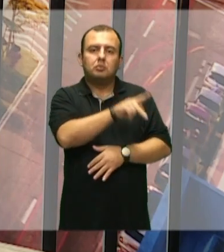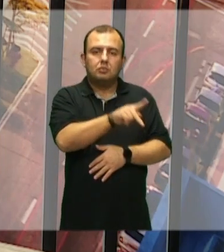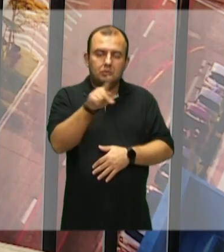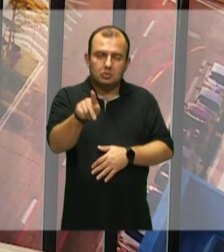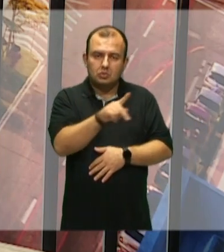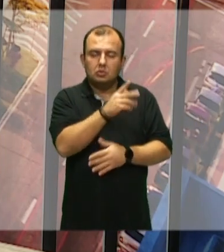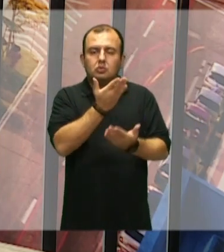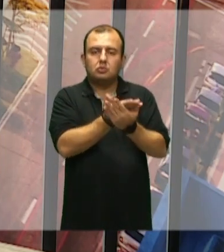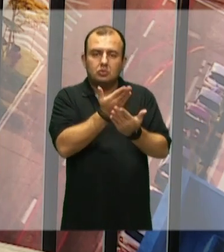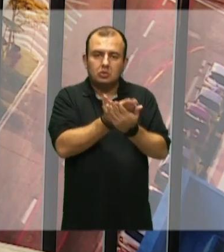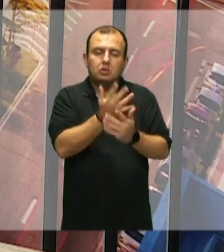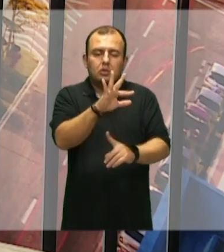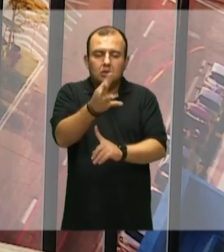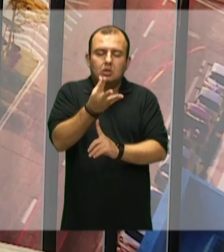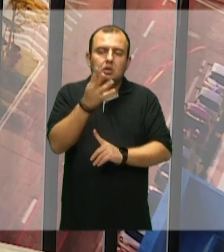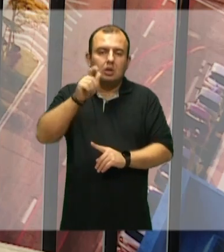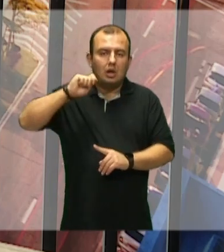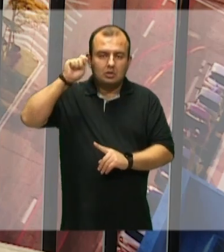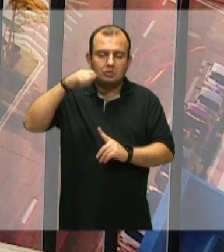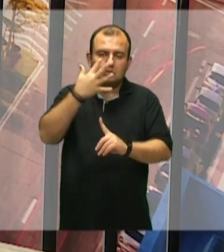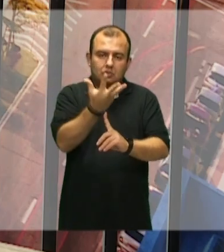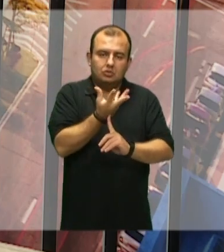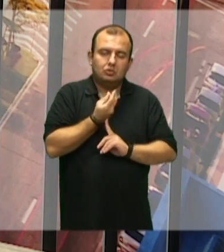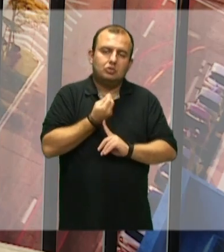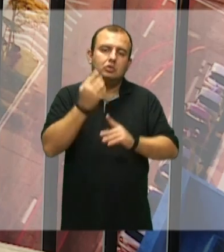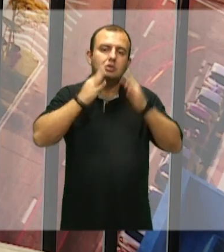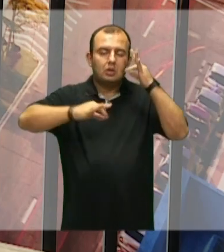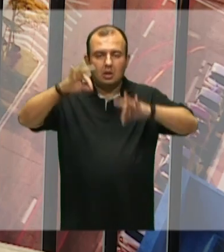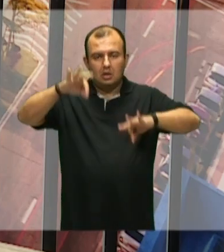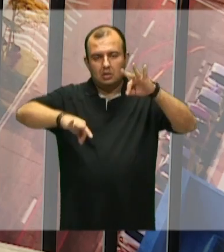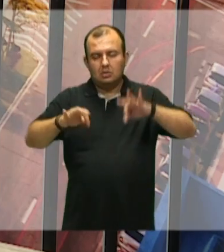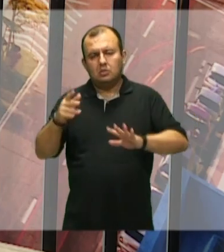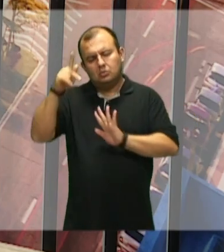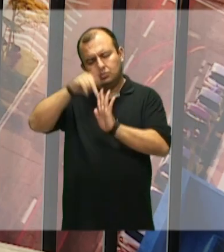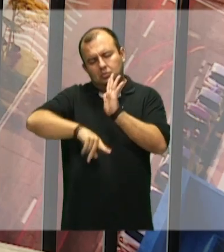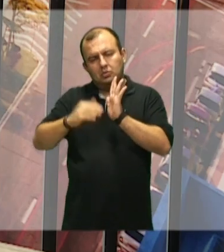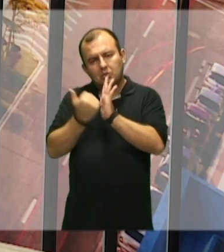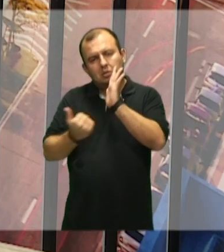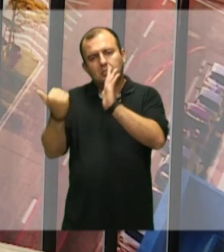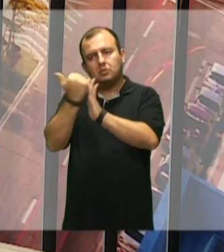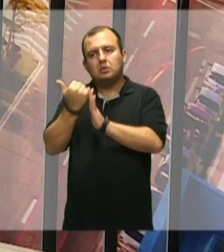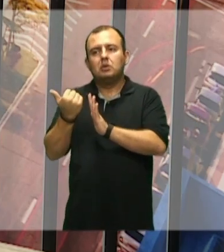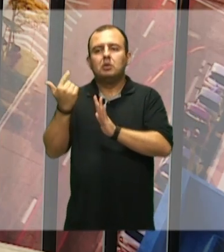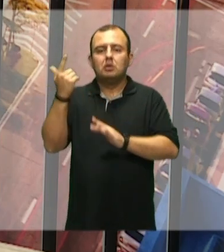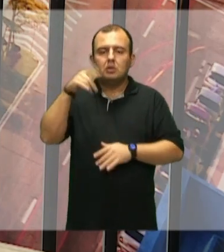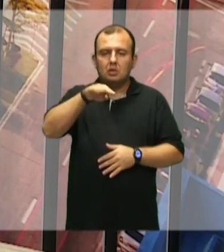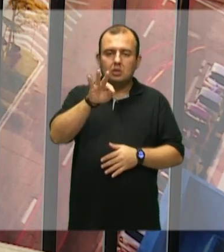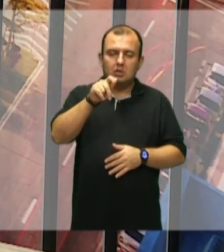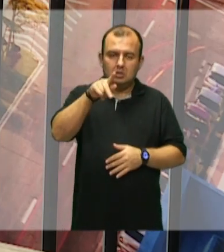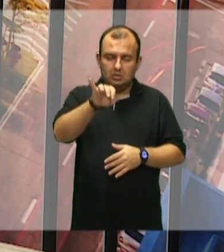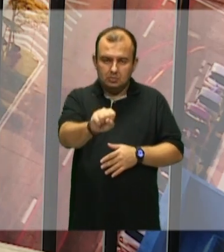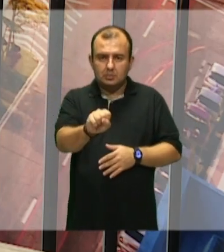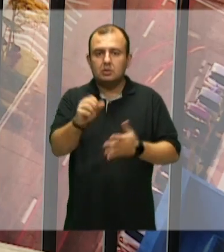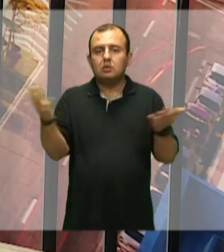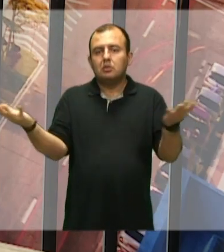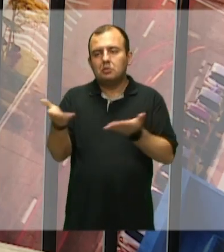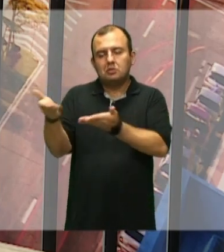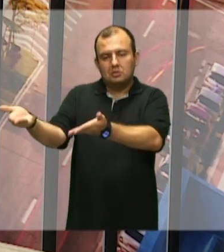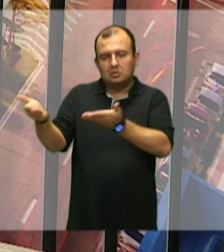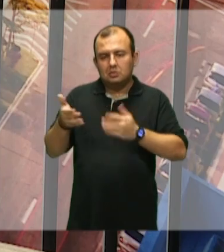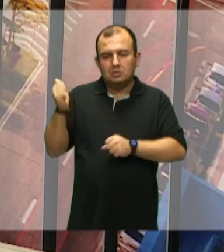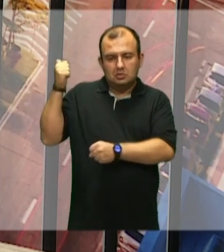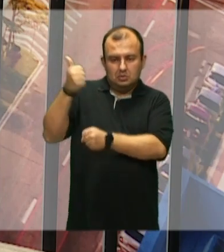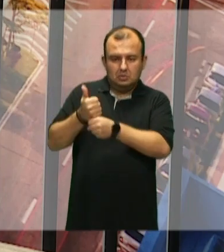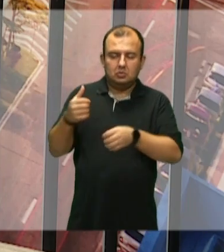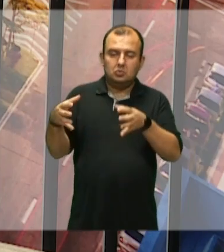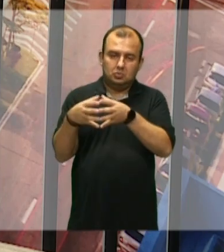de teatro. E para a gente saber mais sobre esses projetos do Teatro Infantil da Tespes, a gente recebe uma das diretoras